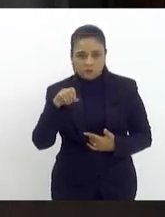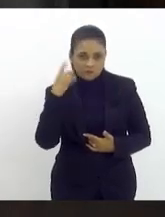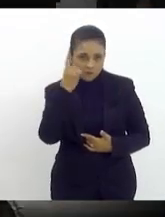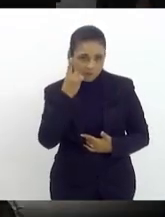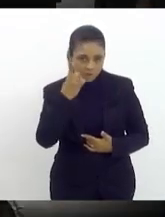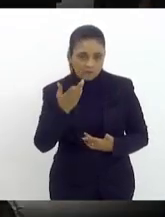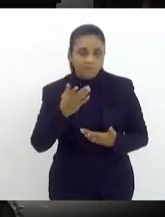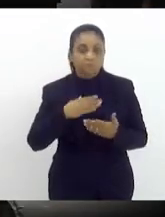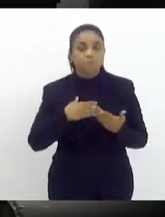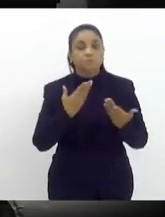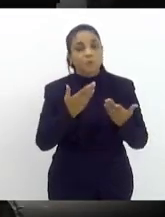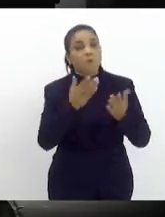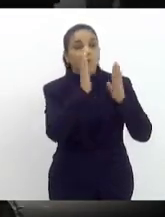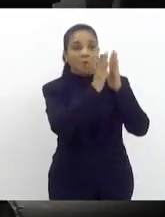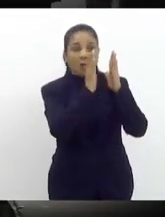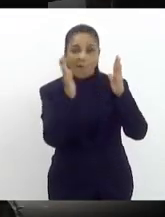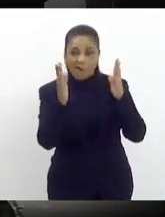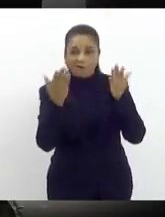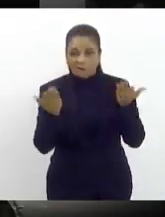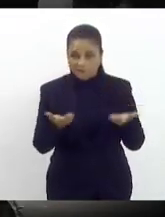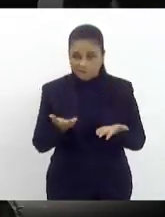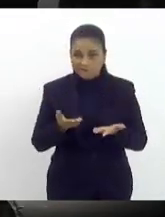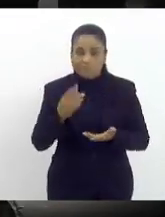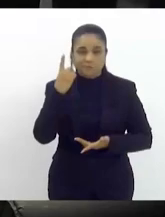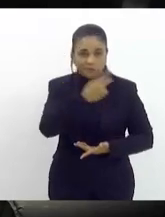Questão de ordem, presidente.